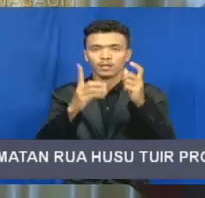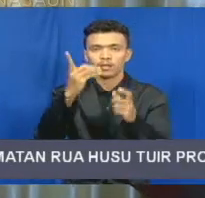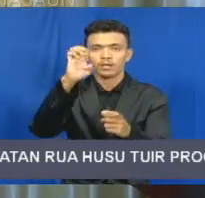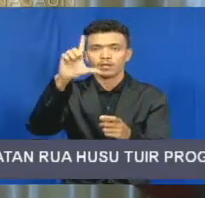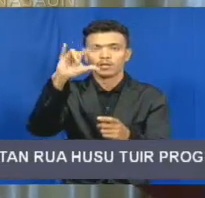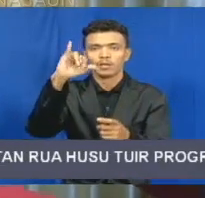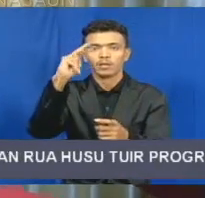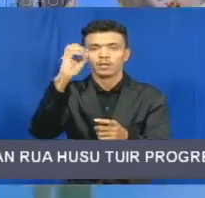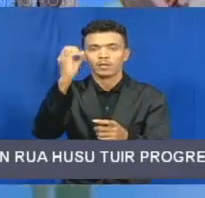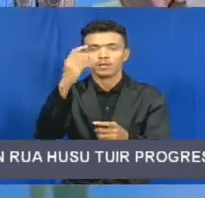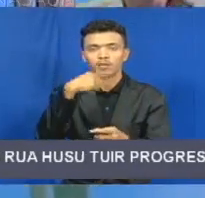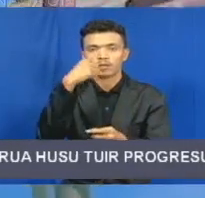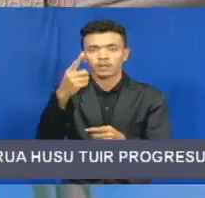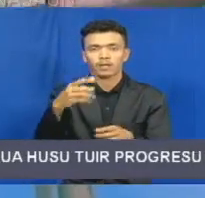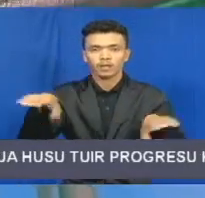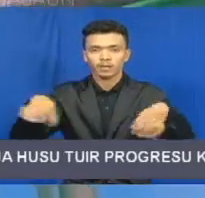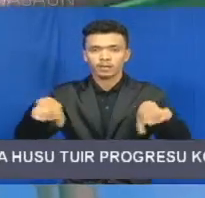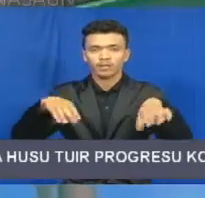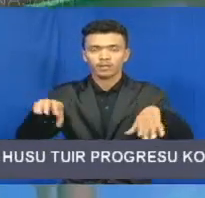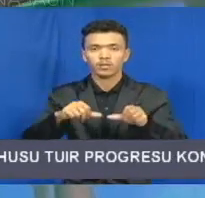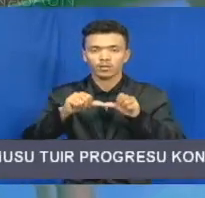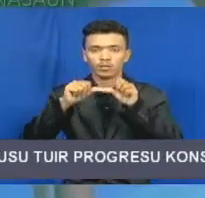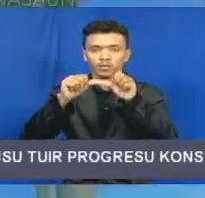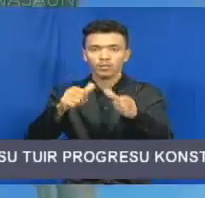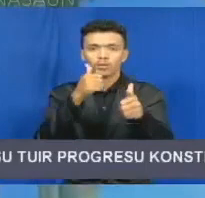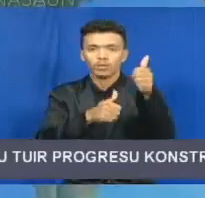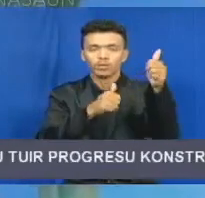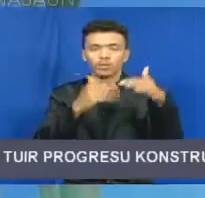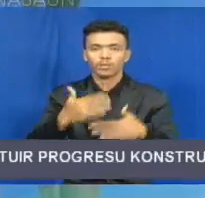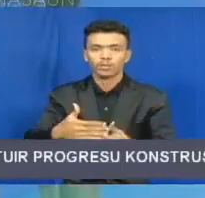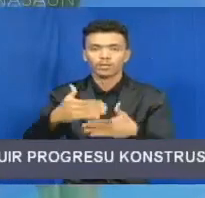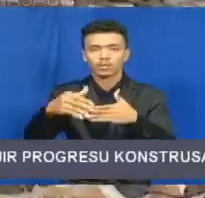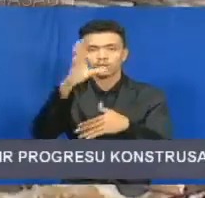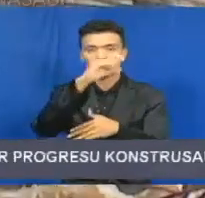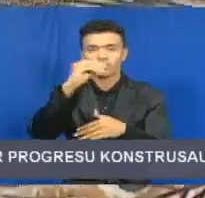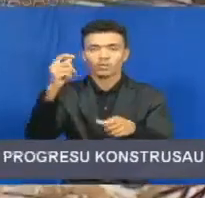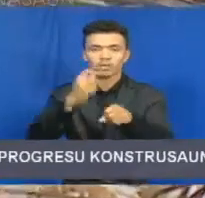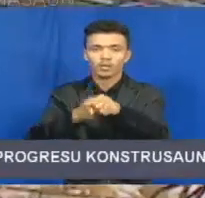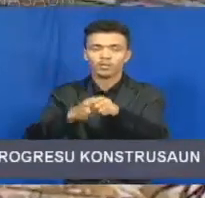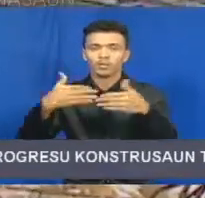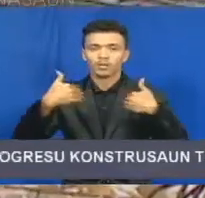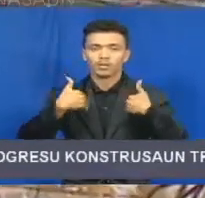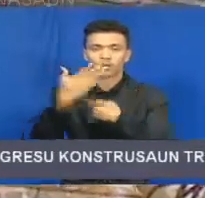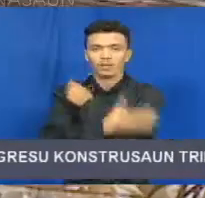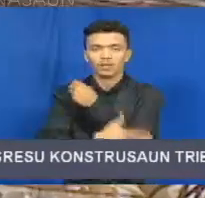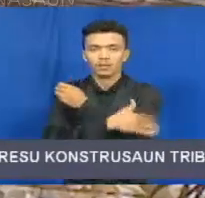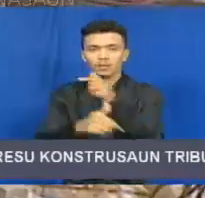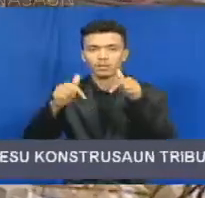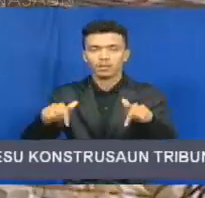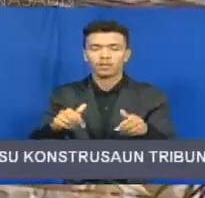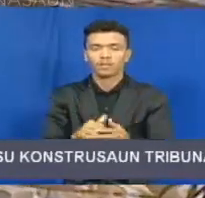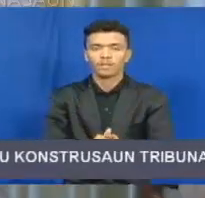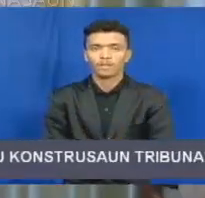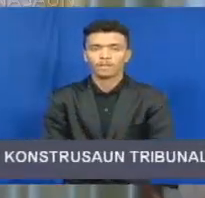dos Santos informa. Projeito nem continua lá o ir processo na situação irregular no mundial. Então,